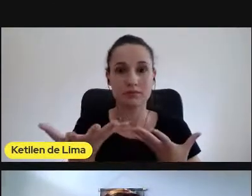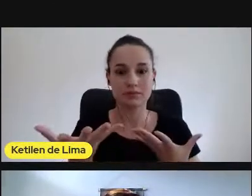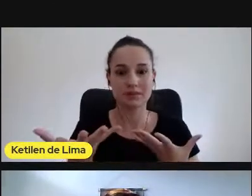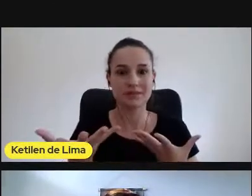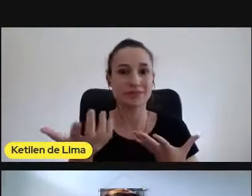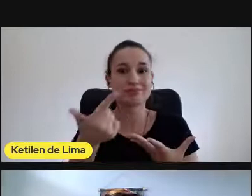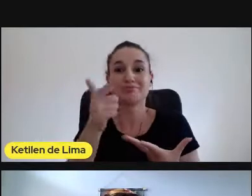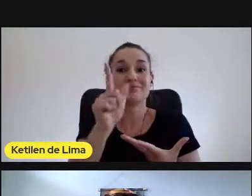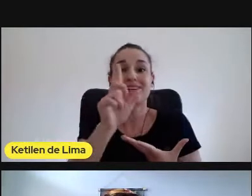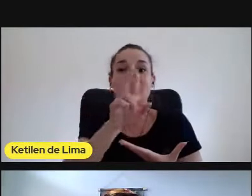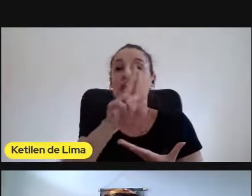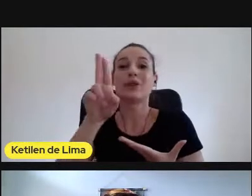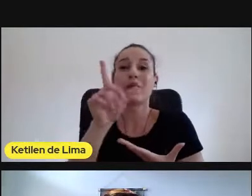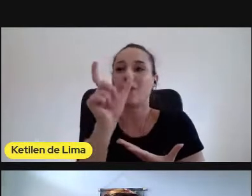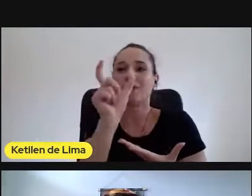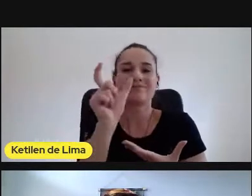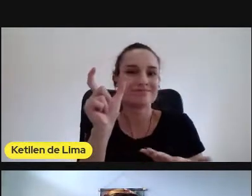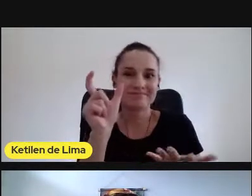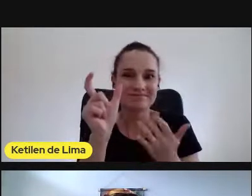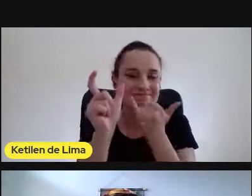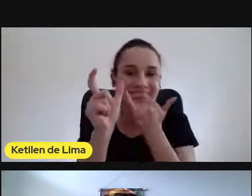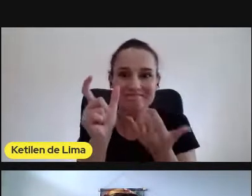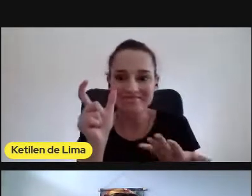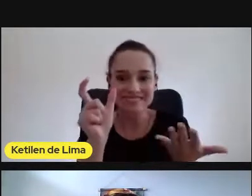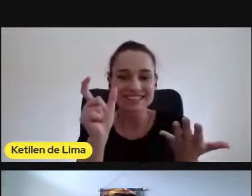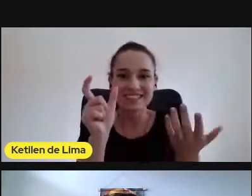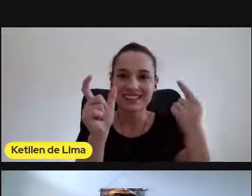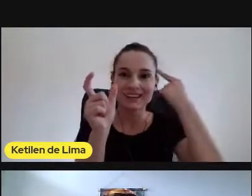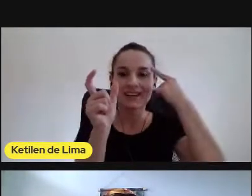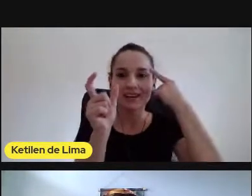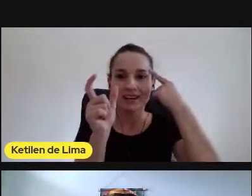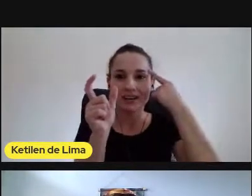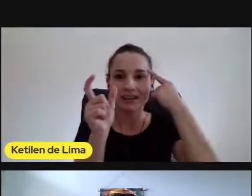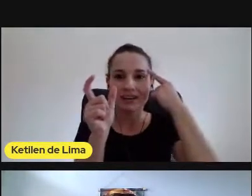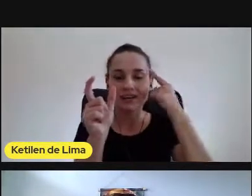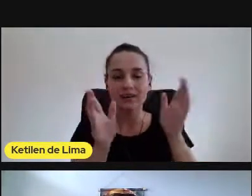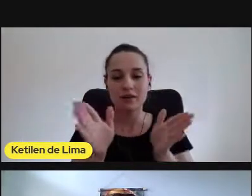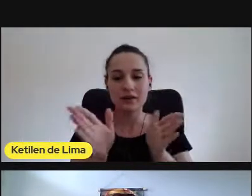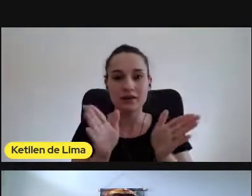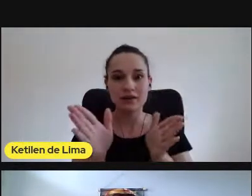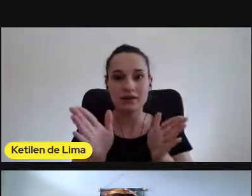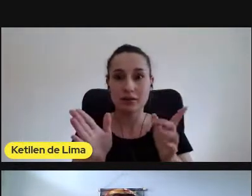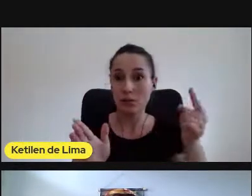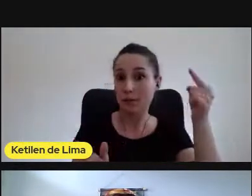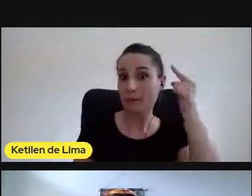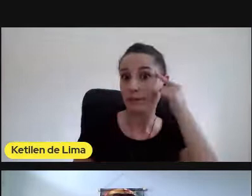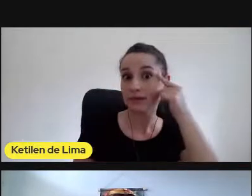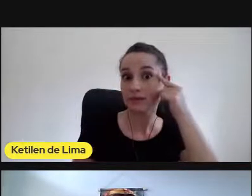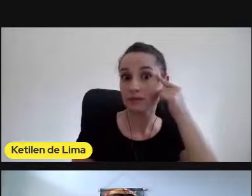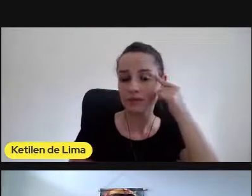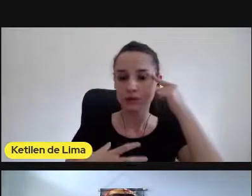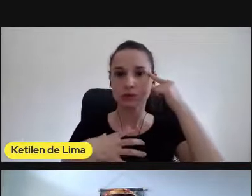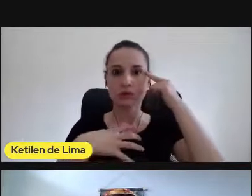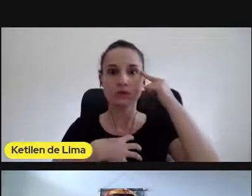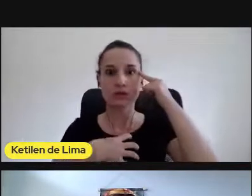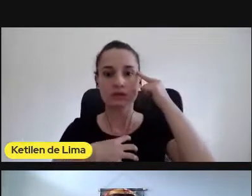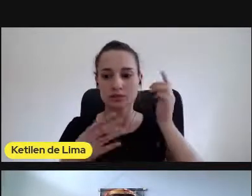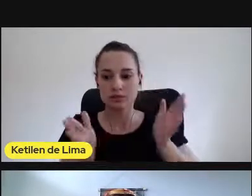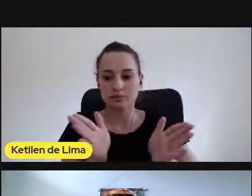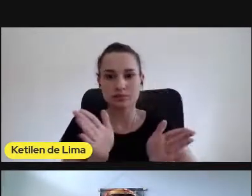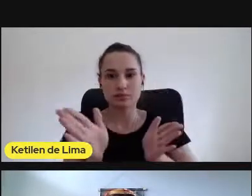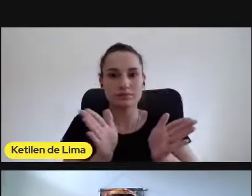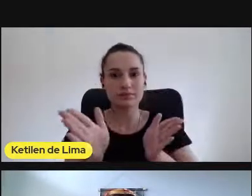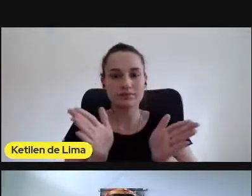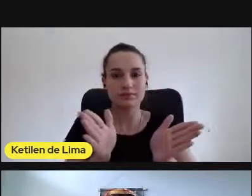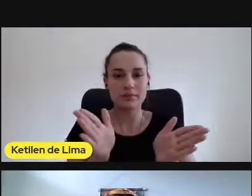nome, ocupa o intervalo dos meus pensamentos e os interstícios das minhas sensações. Então, é algo que está